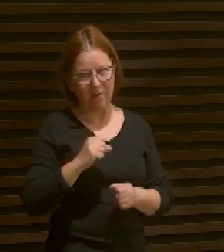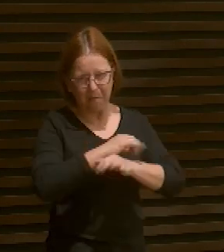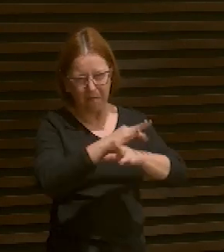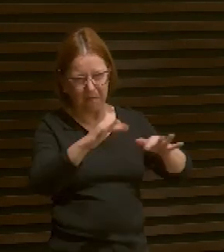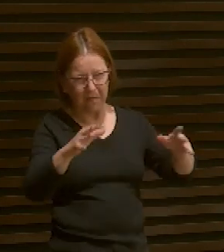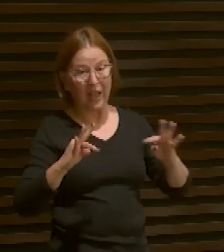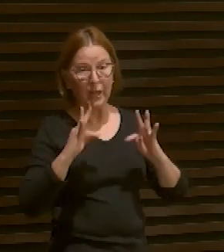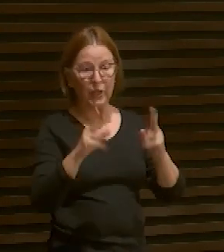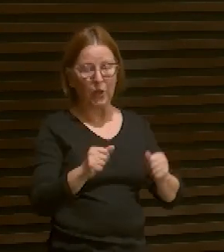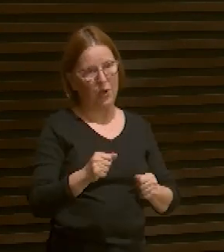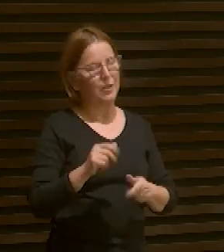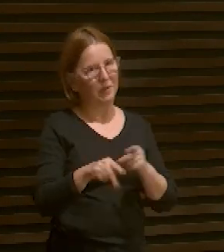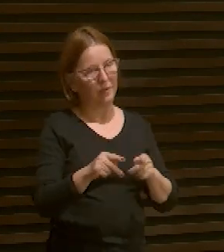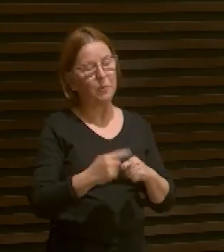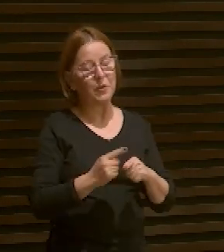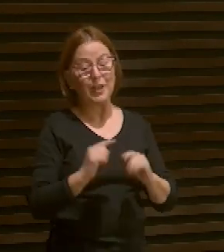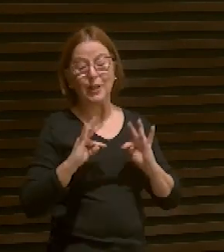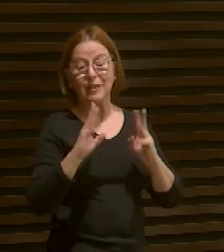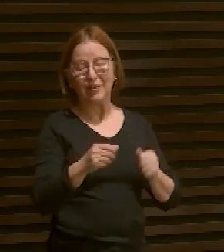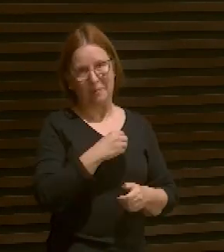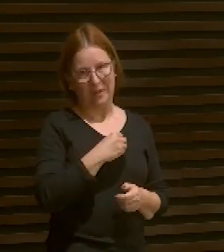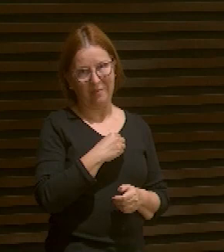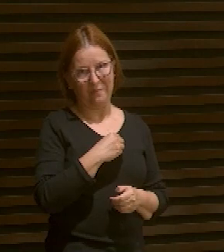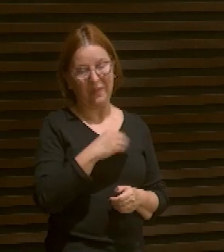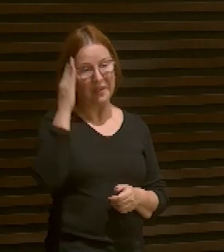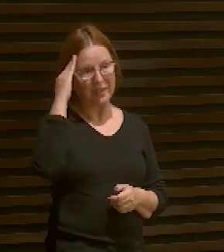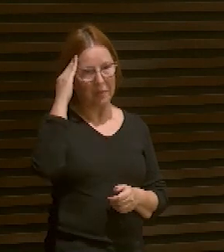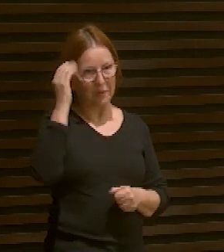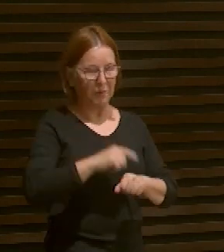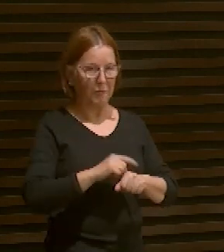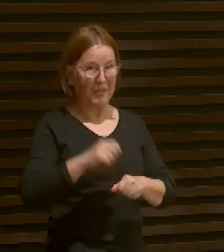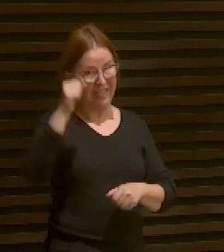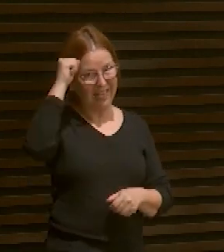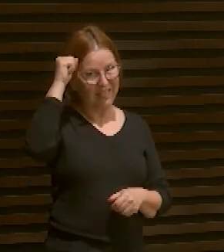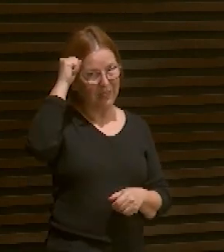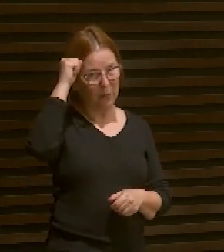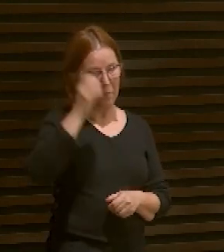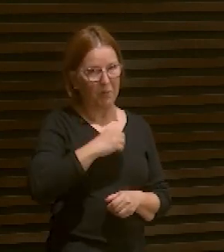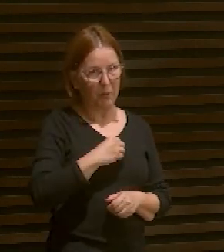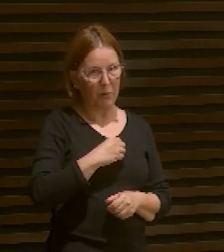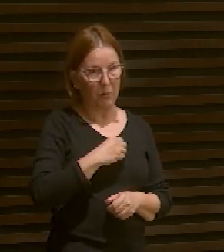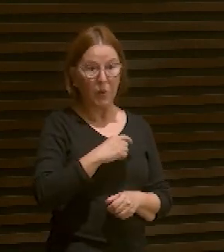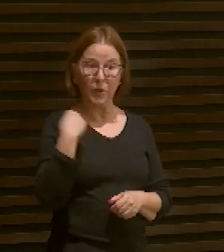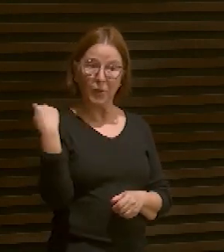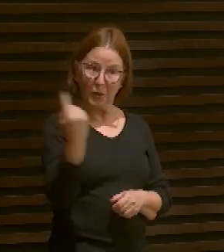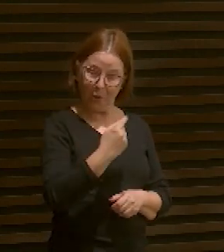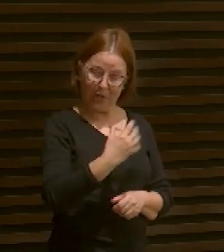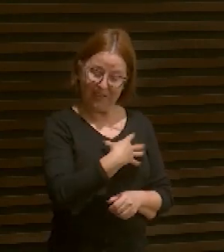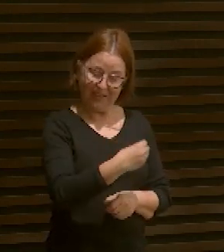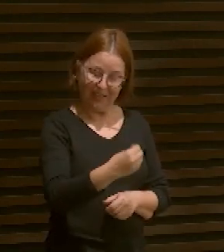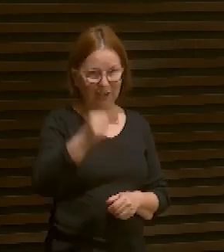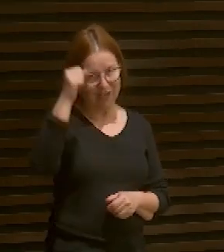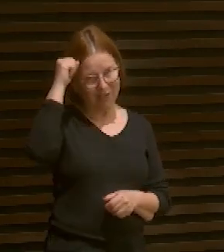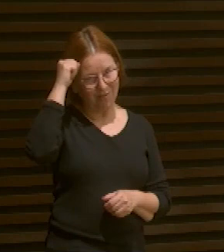pecaram. Sabemos que quando Adão pecou, nós que nascemos na descendência de Adão,